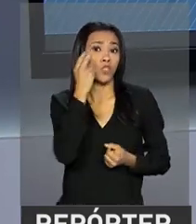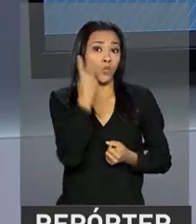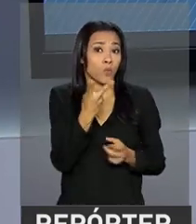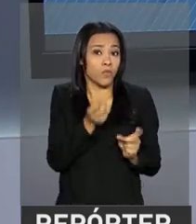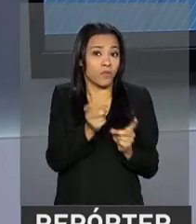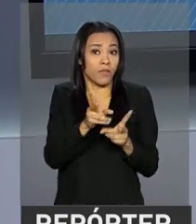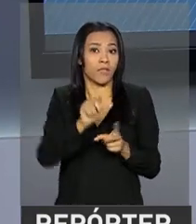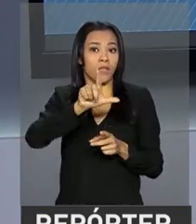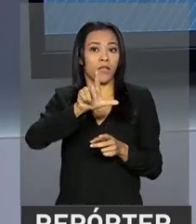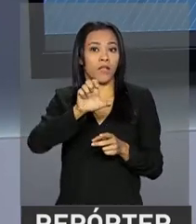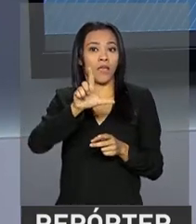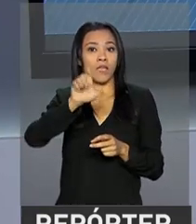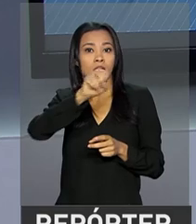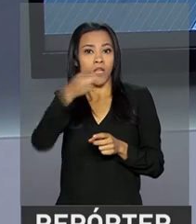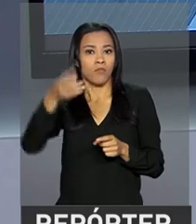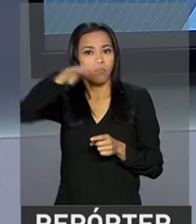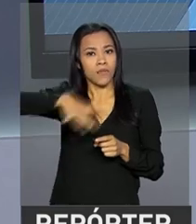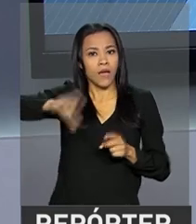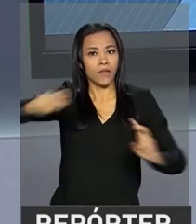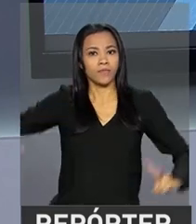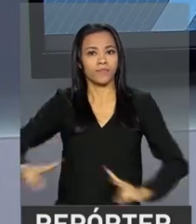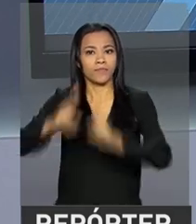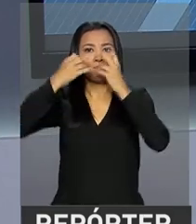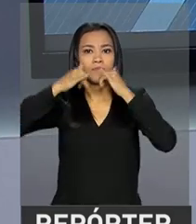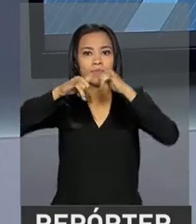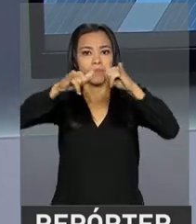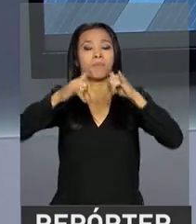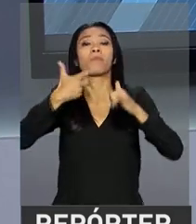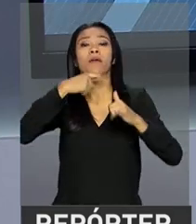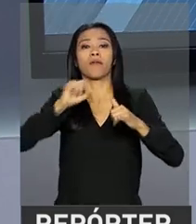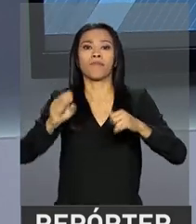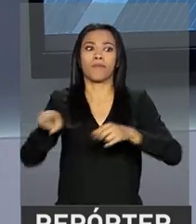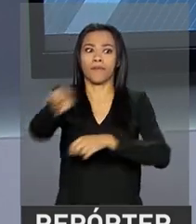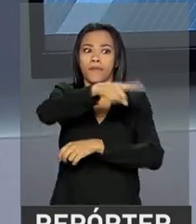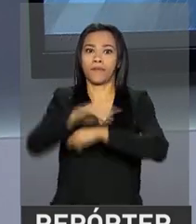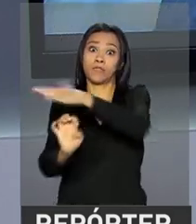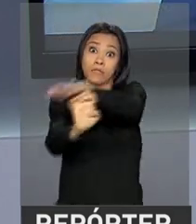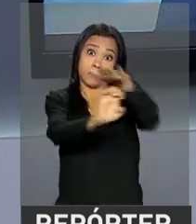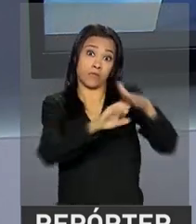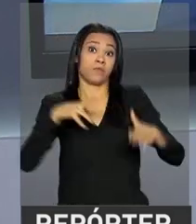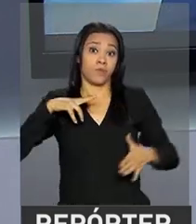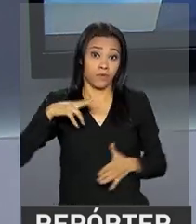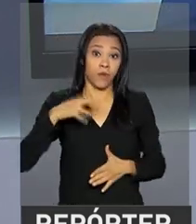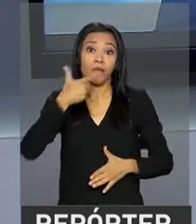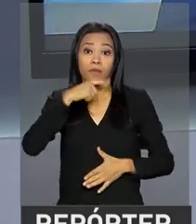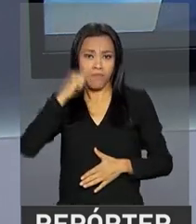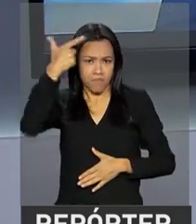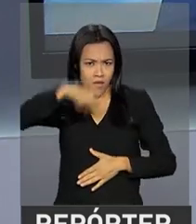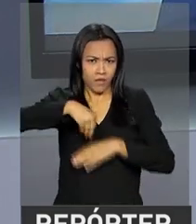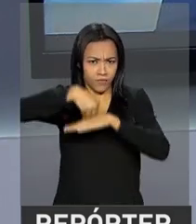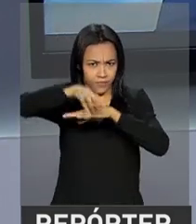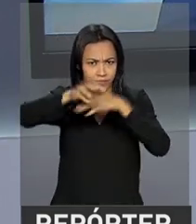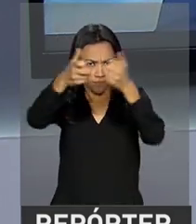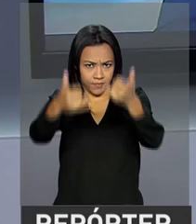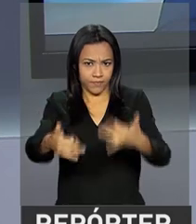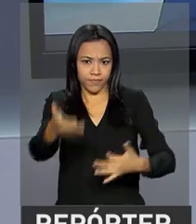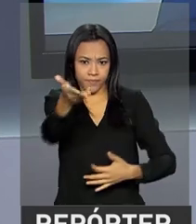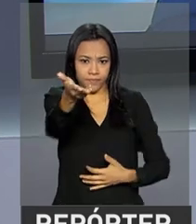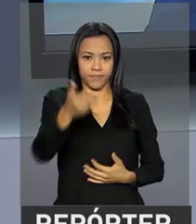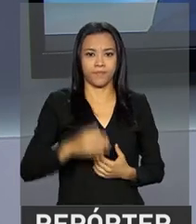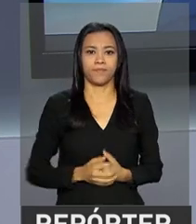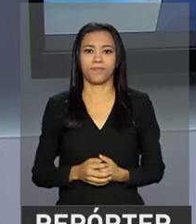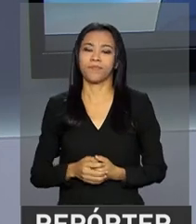concessões no setor de energia para a iniciativa privada e quem tem mais informações sobre esse assunto eu repórter ney pereira o enem